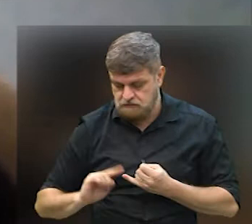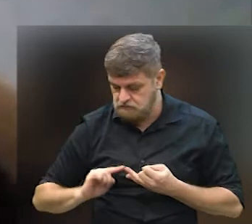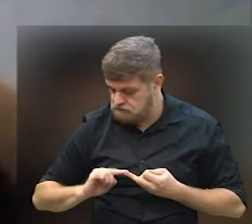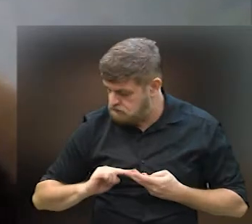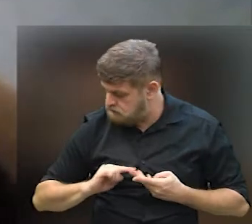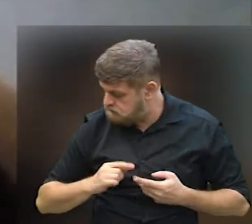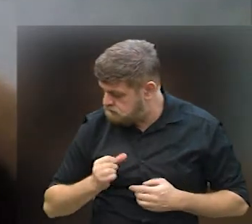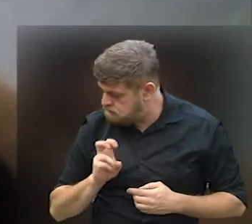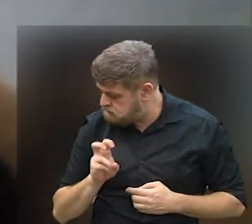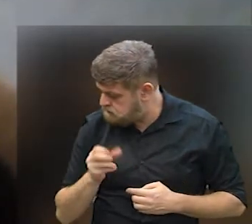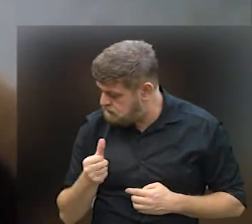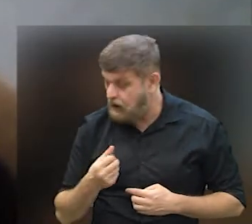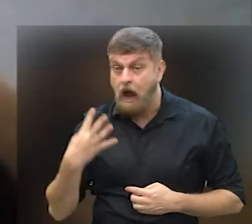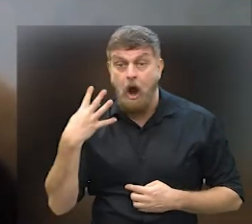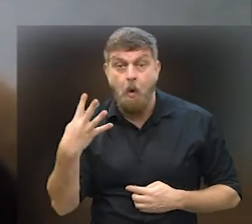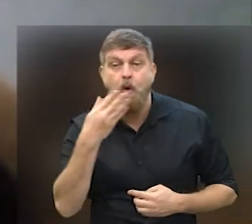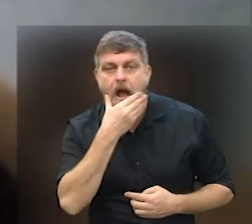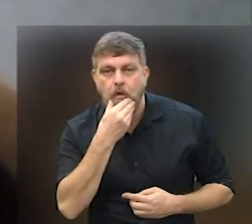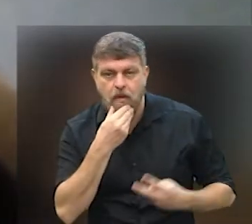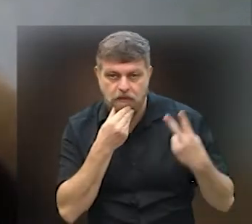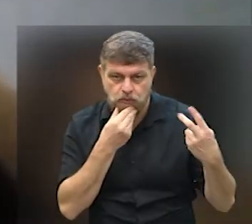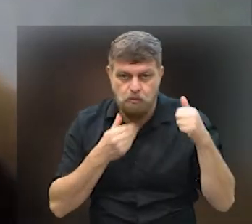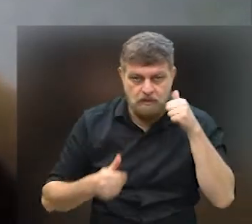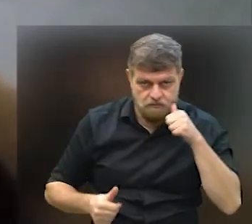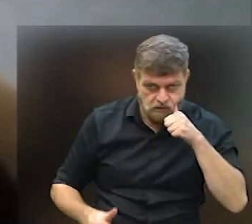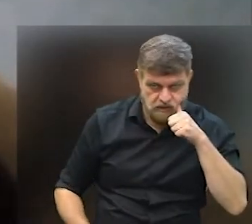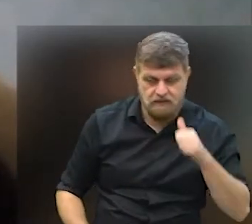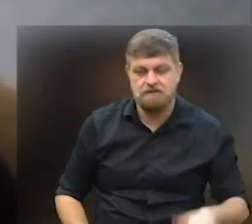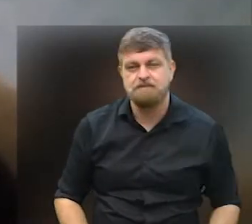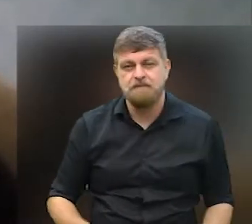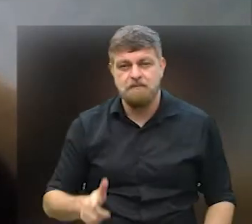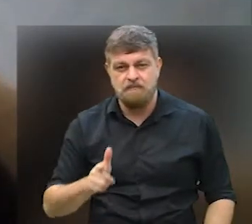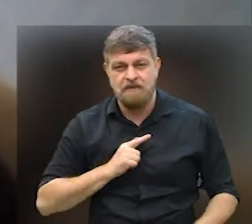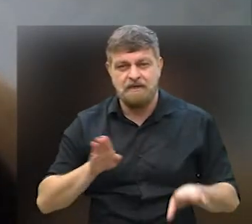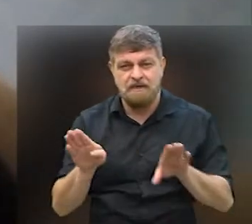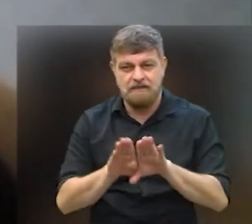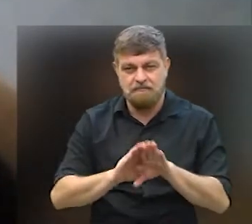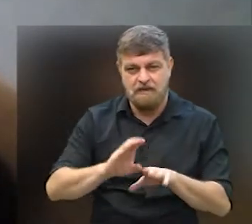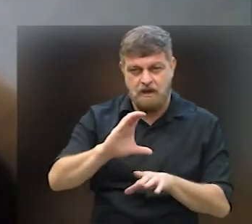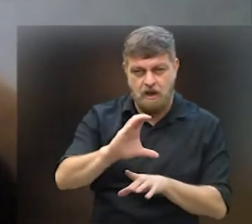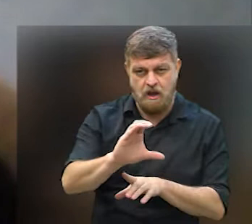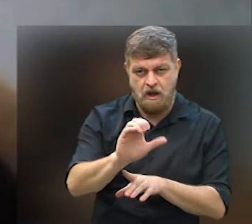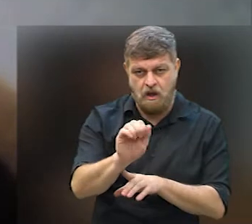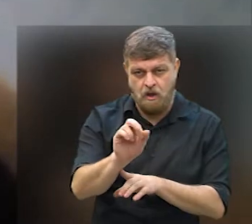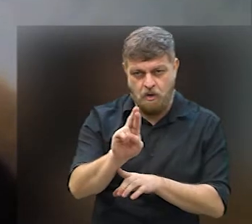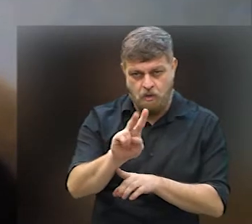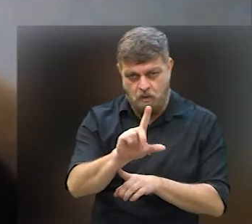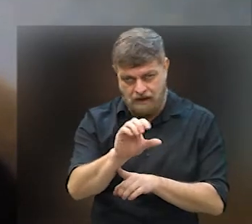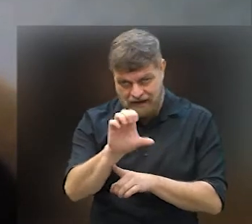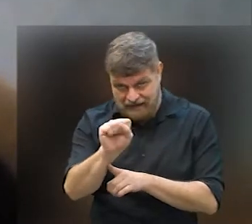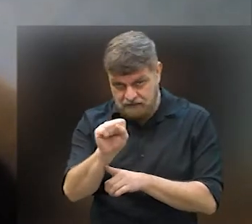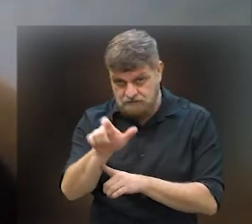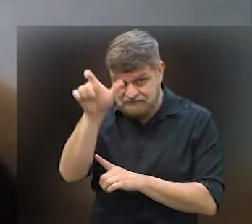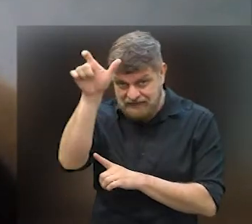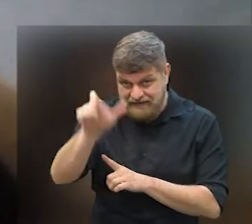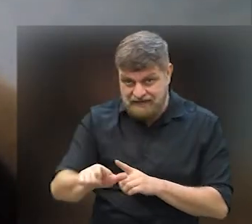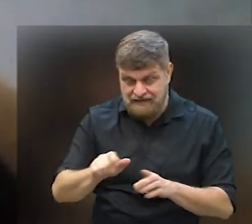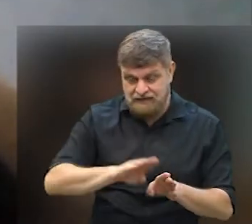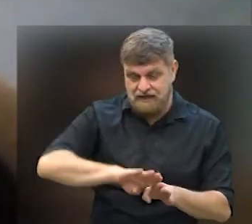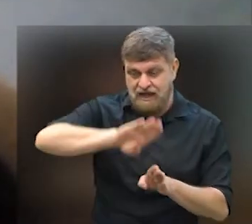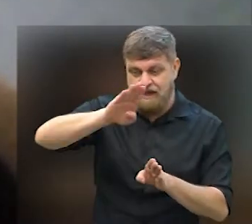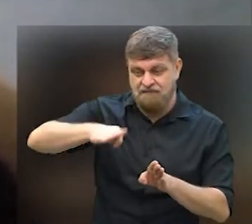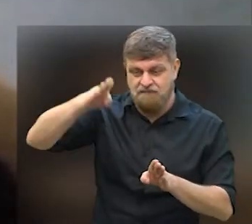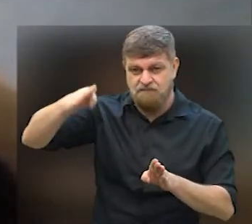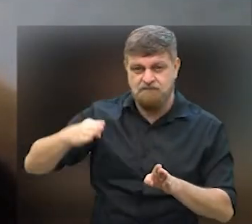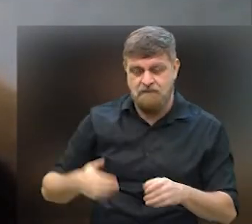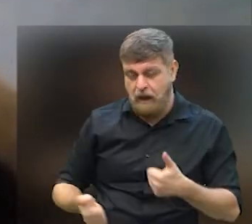3, 4, 5, 6. 4 homens e 2 mulheres, contando comigo. E tinha o Carlos Santalena, que foi para escalar o